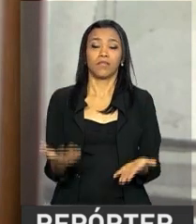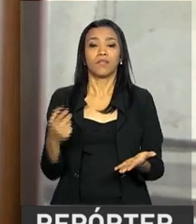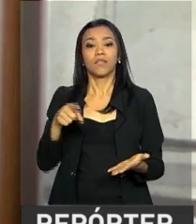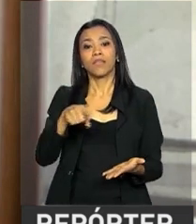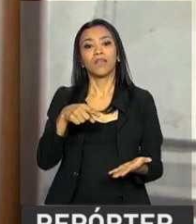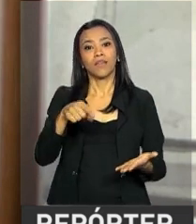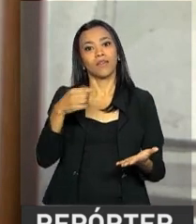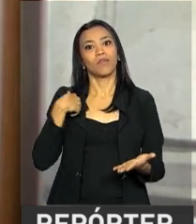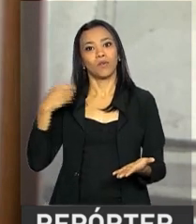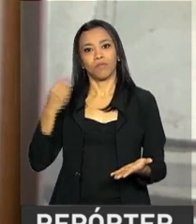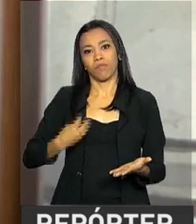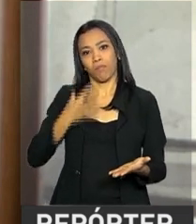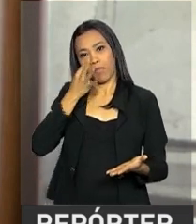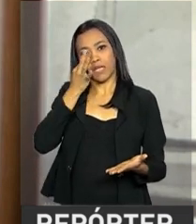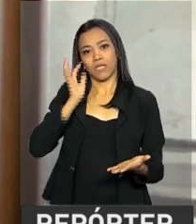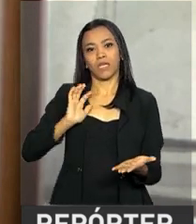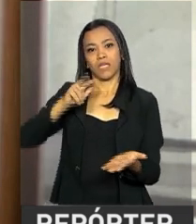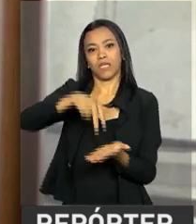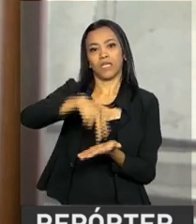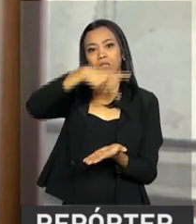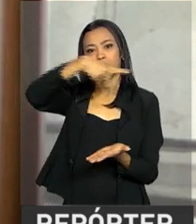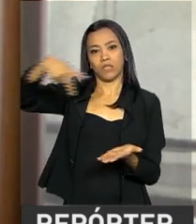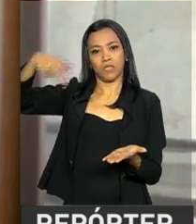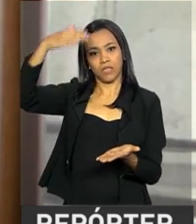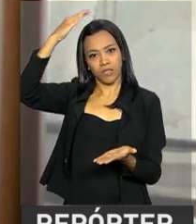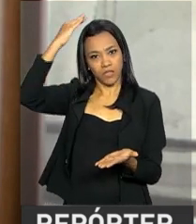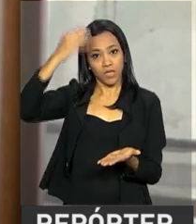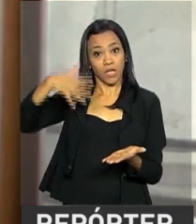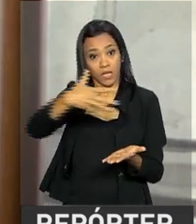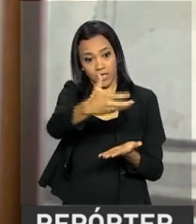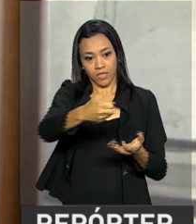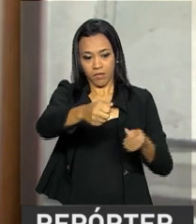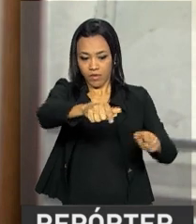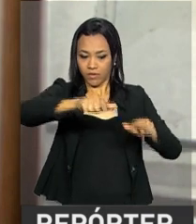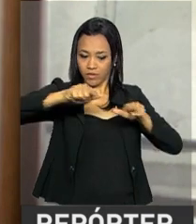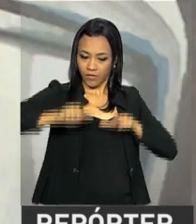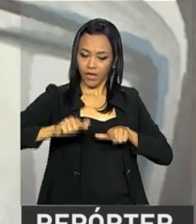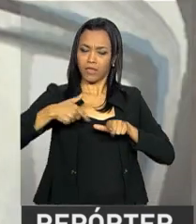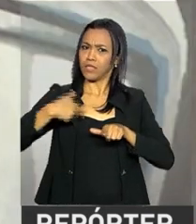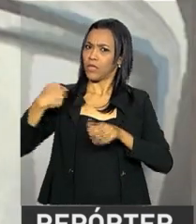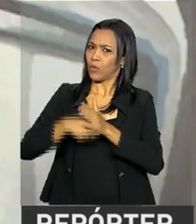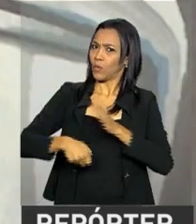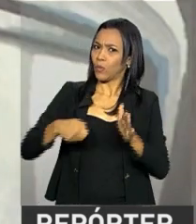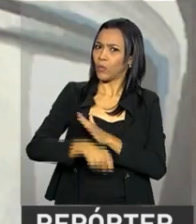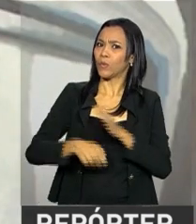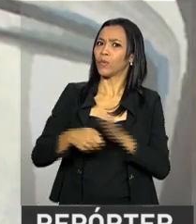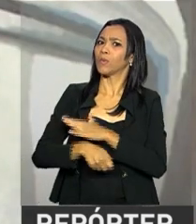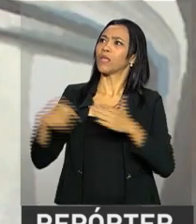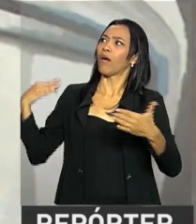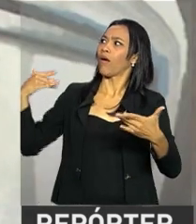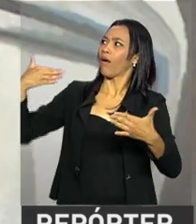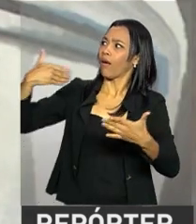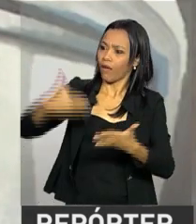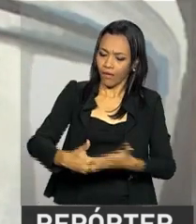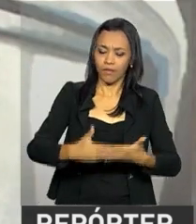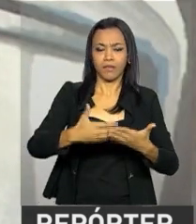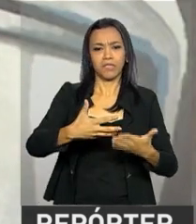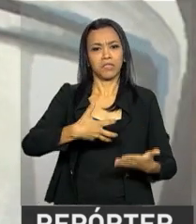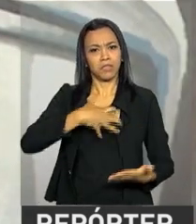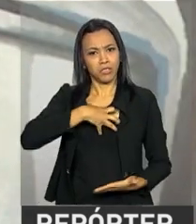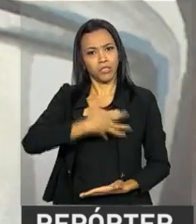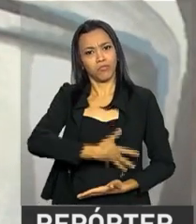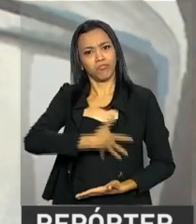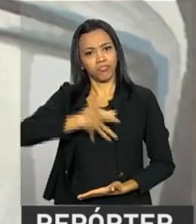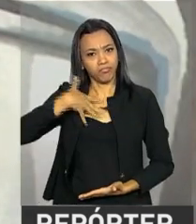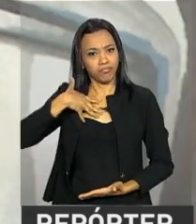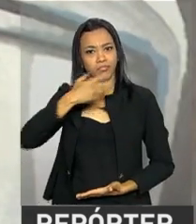na entrega desse certificado, porque significa a luta de muitos brasileiros, de muitas gerações, e o presidente ficou muito, muito honrado com o convite,